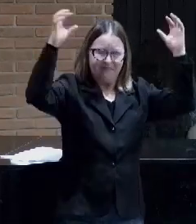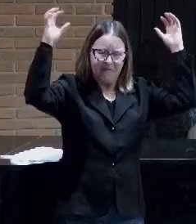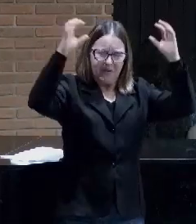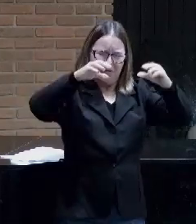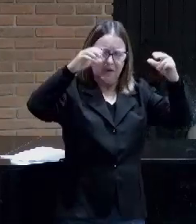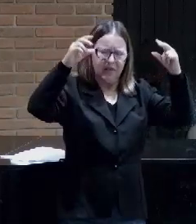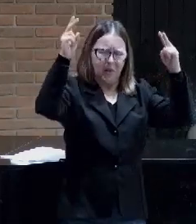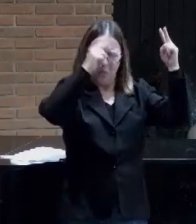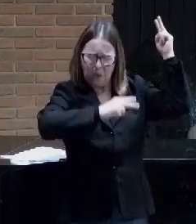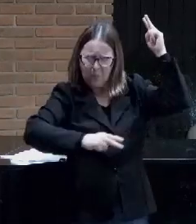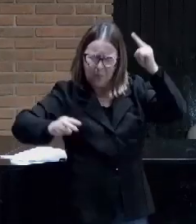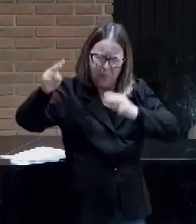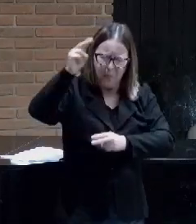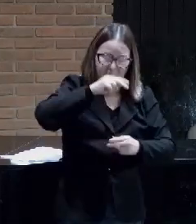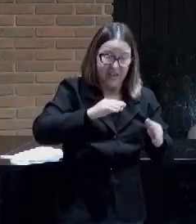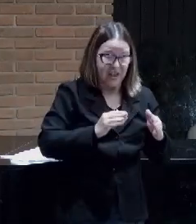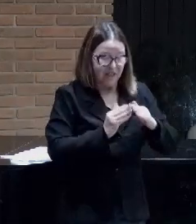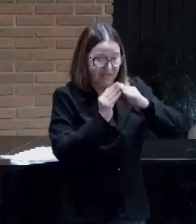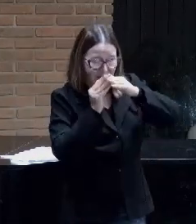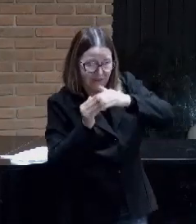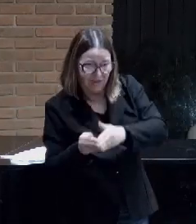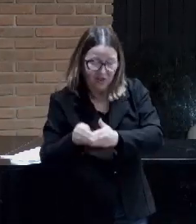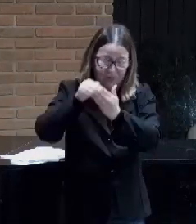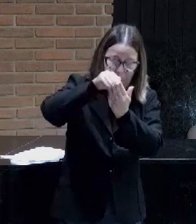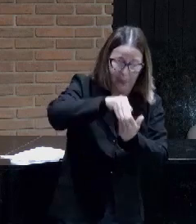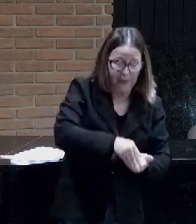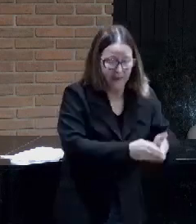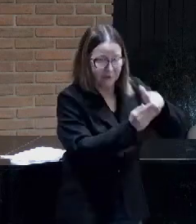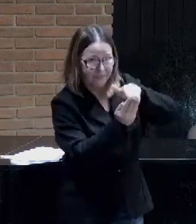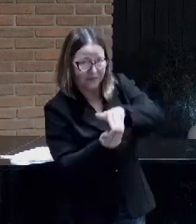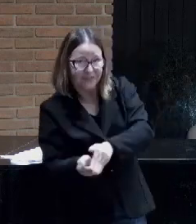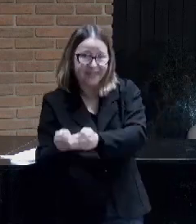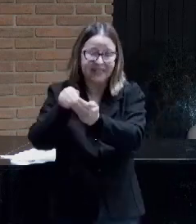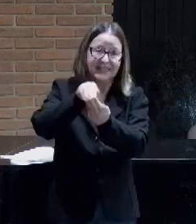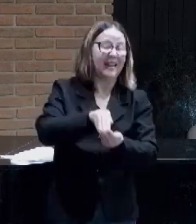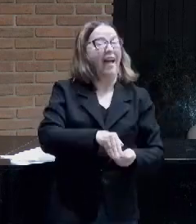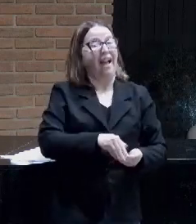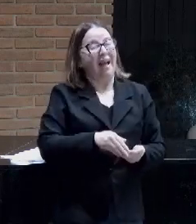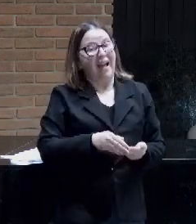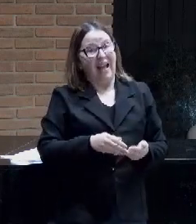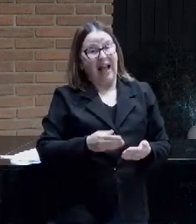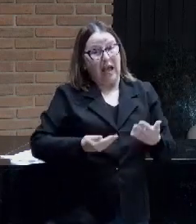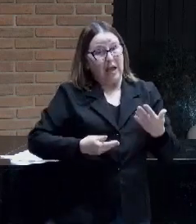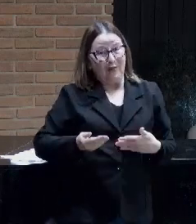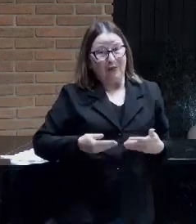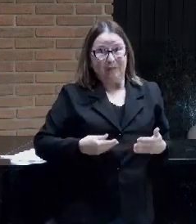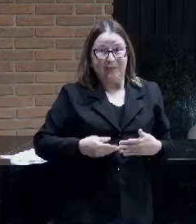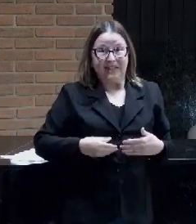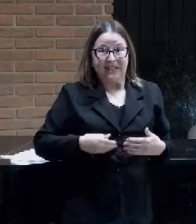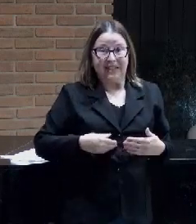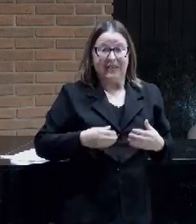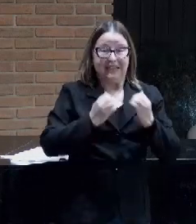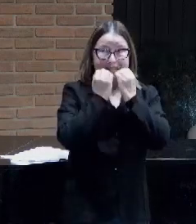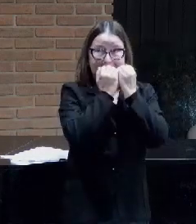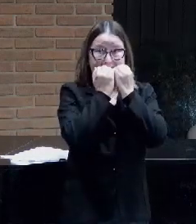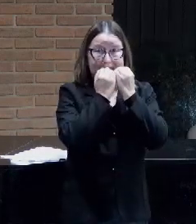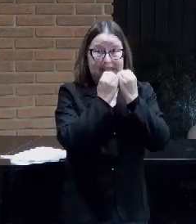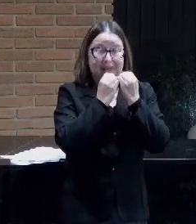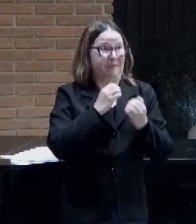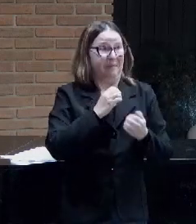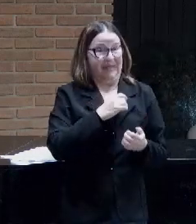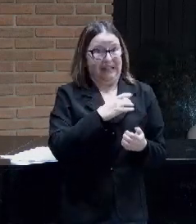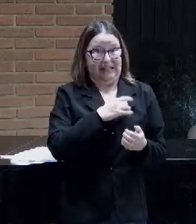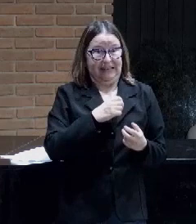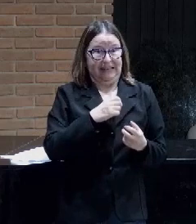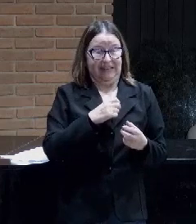os marinheiros aterrorizados clamam cada um a seu próprio Deus para que talvez, se um deles escutasse, pudesse salvar ele.